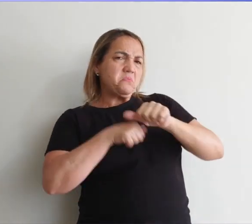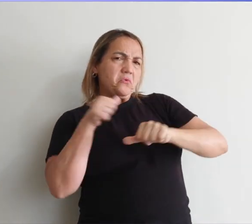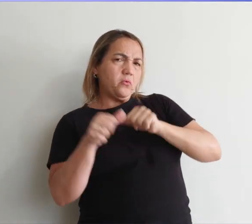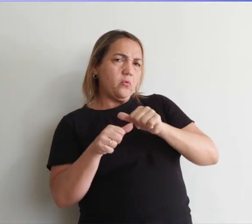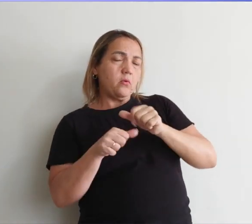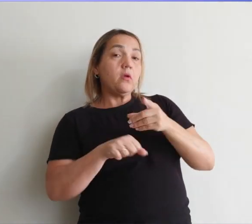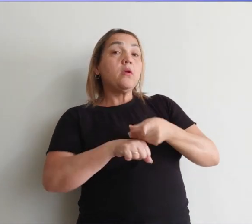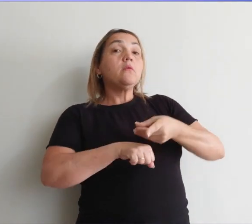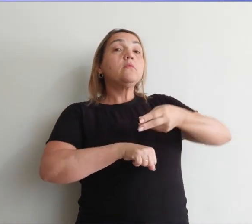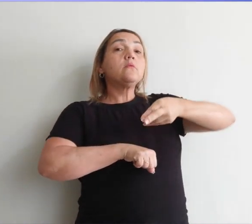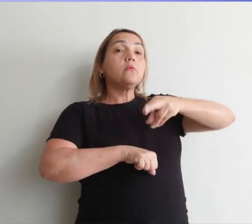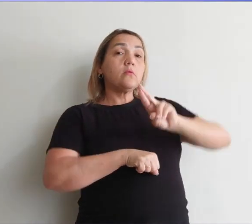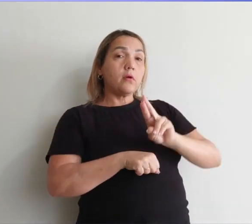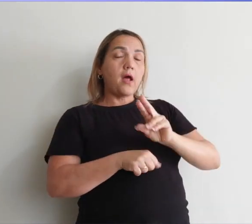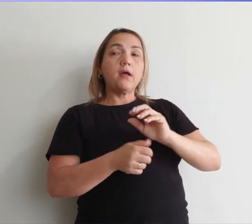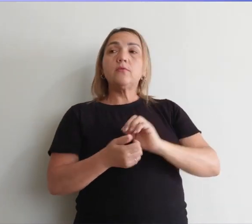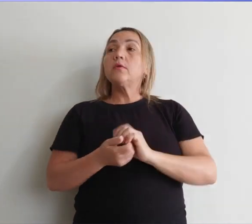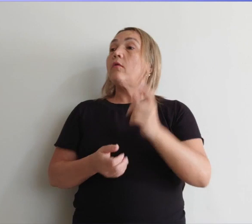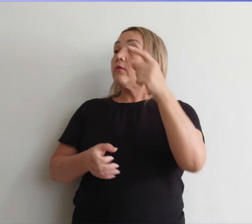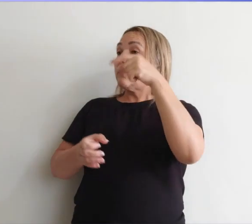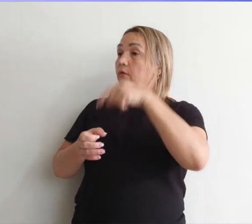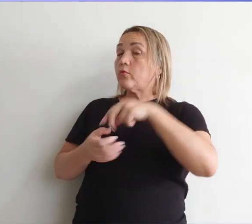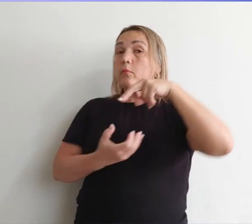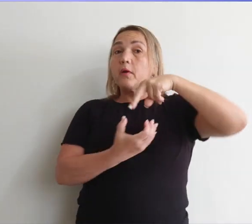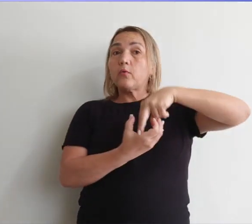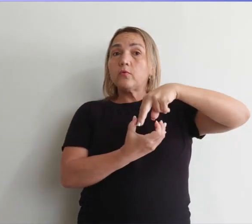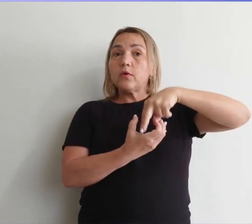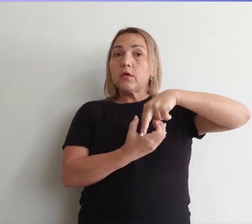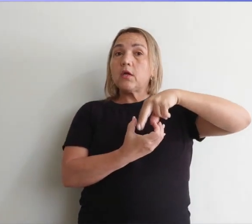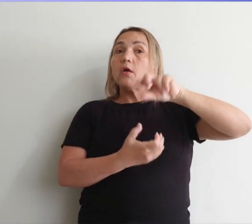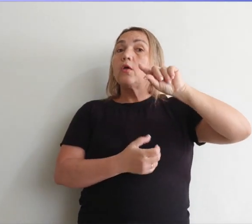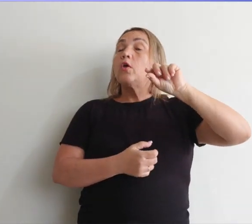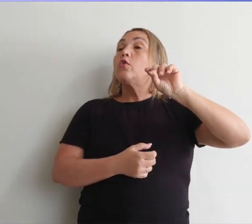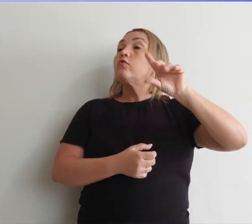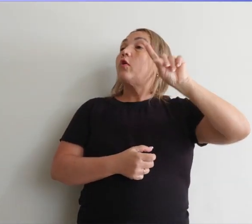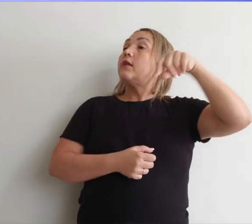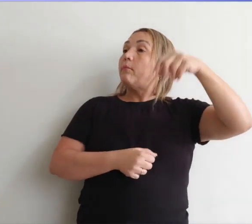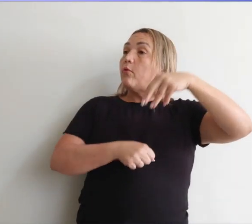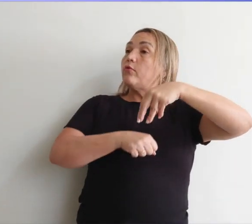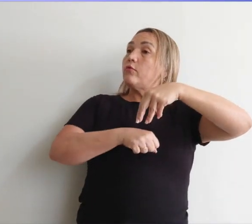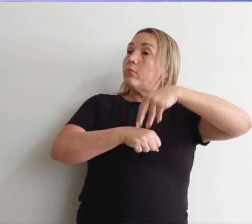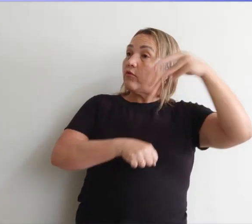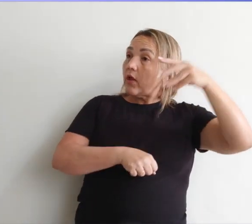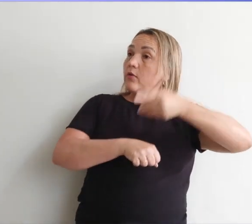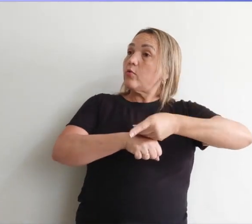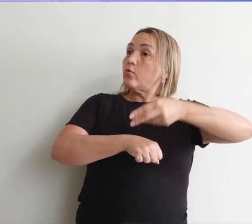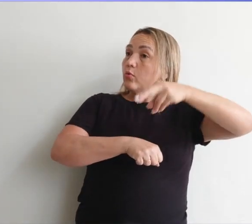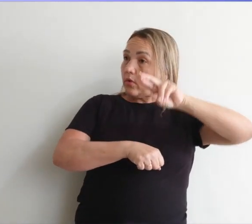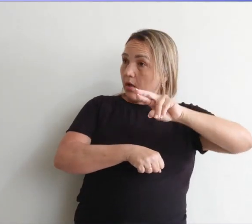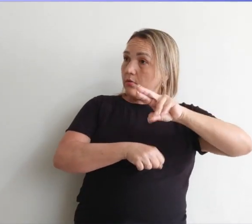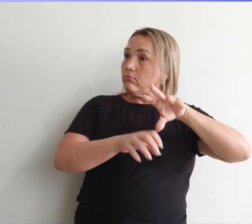e doutorado foram lá. Então, você voltou para a Unirio só depois, né, de concluir o mestrado e o doutorado.